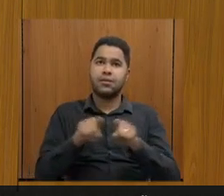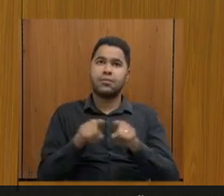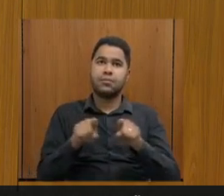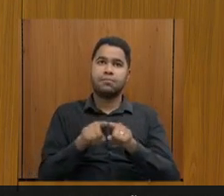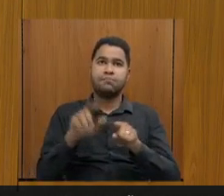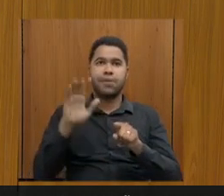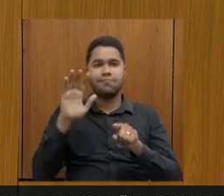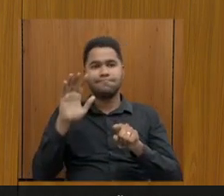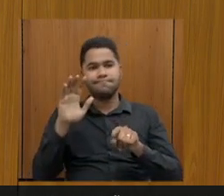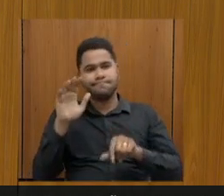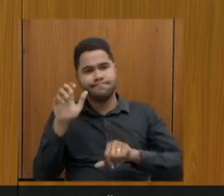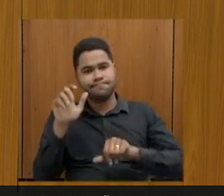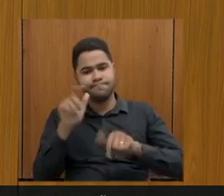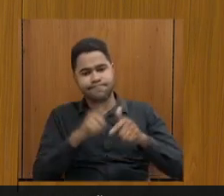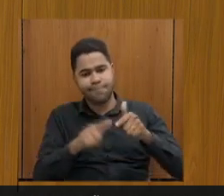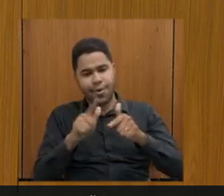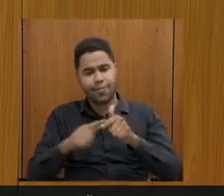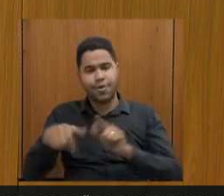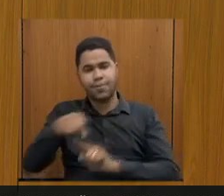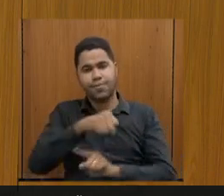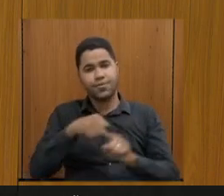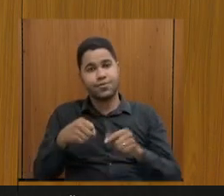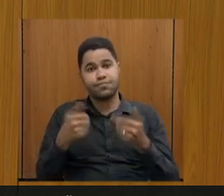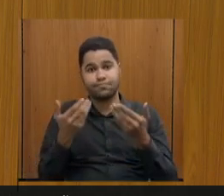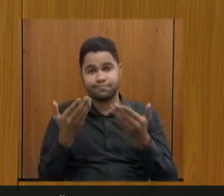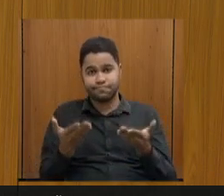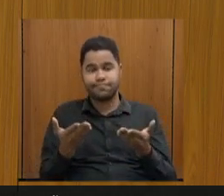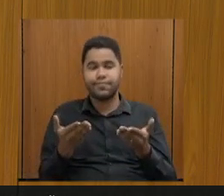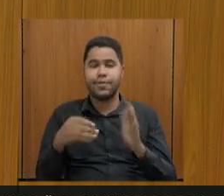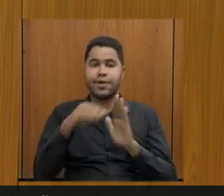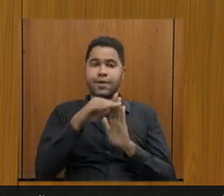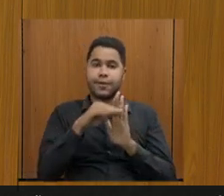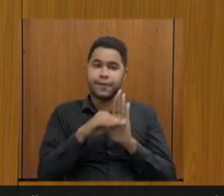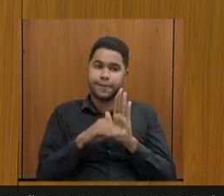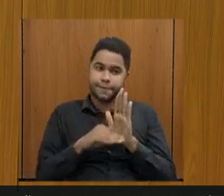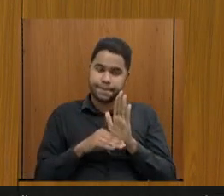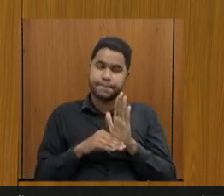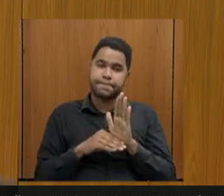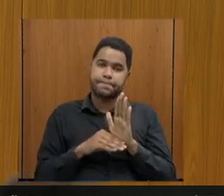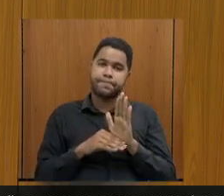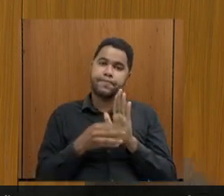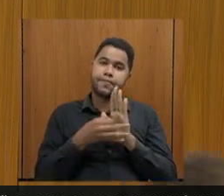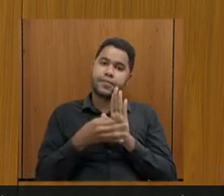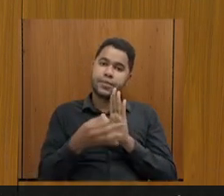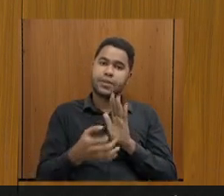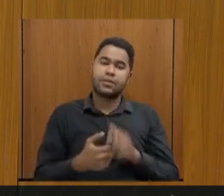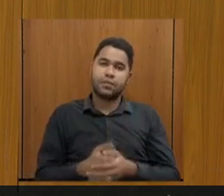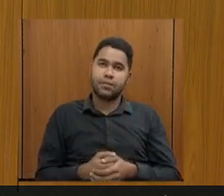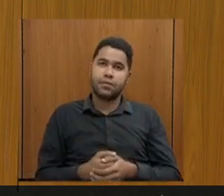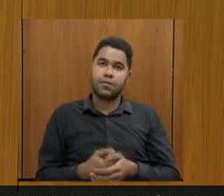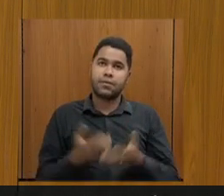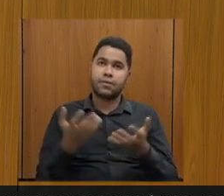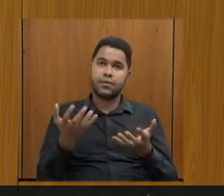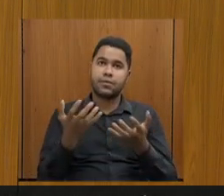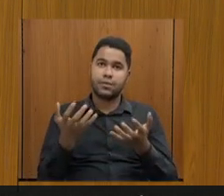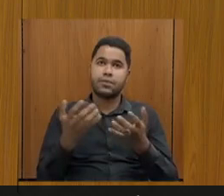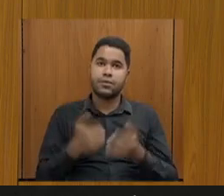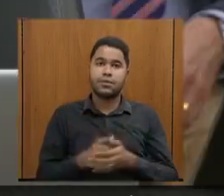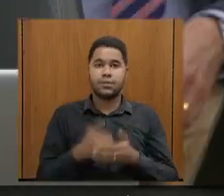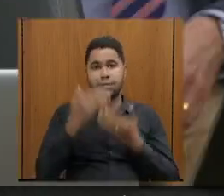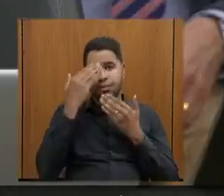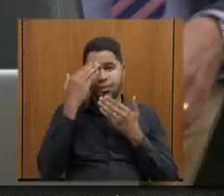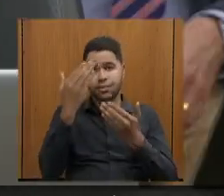transtorno social Então é isso que eu deixo aqui dentro da nossa ó observação e quero aí